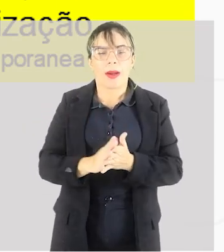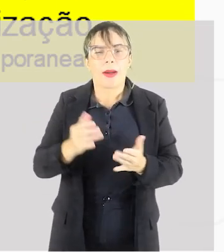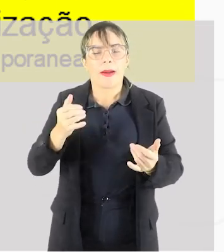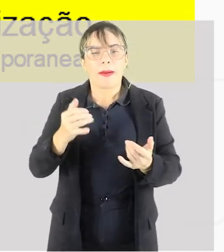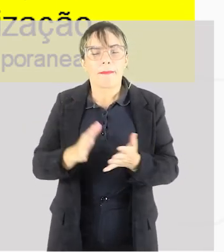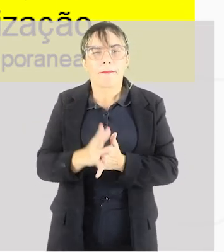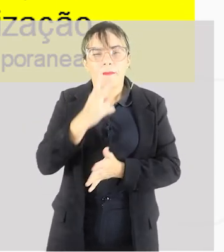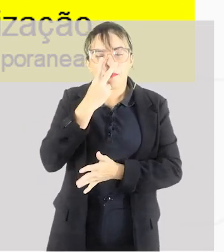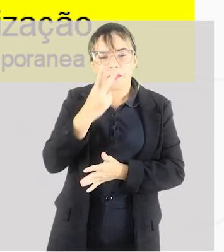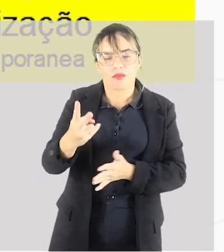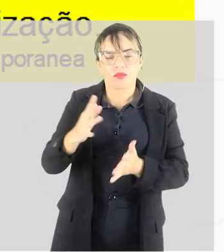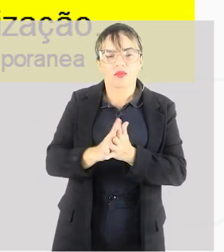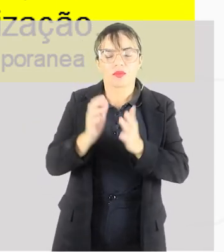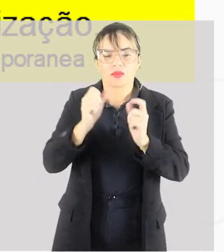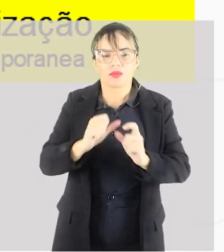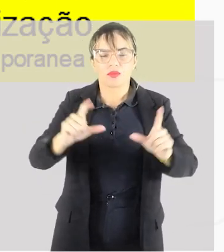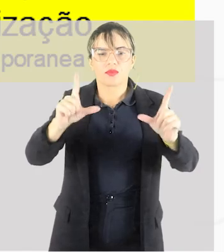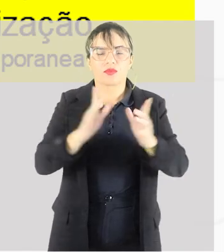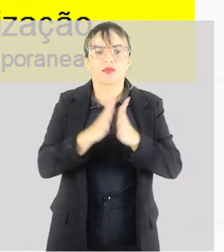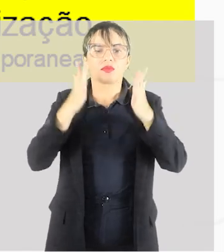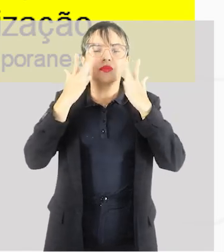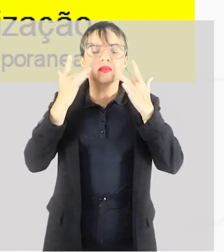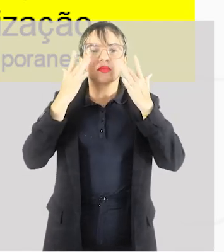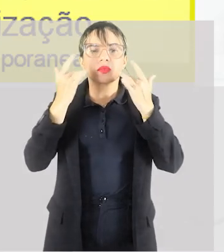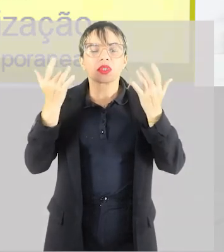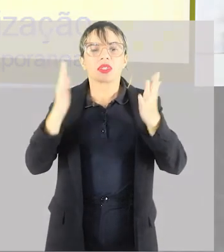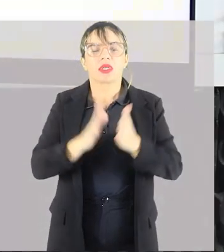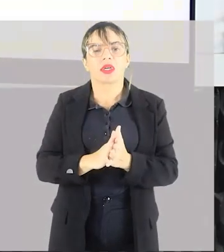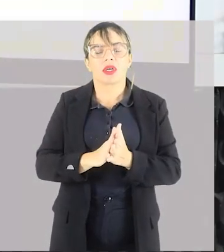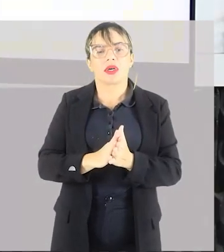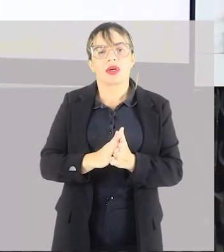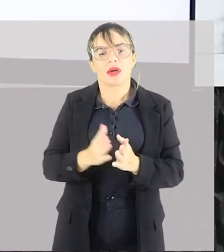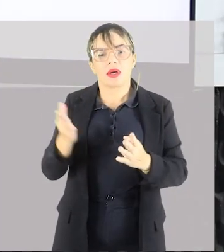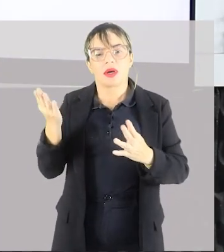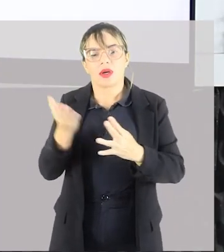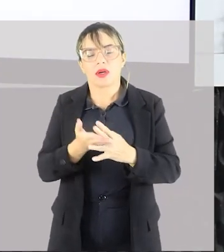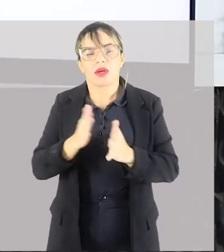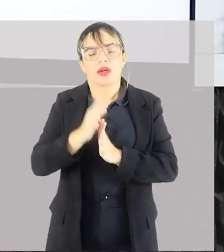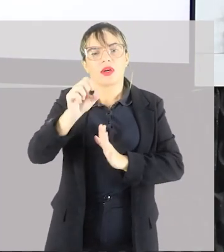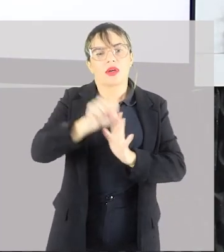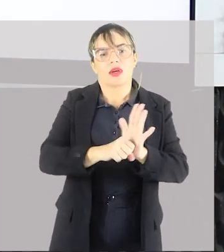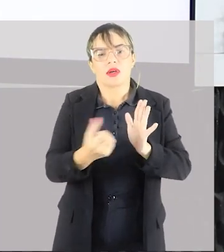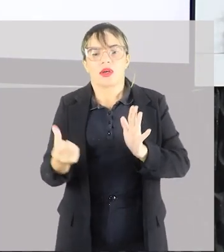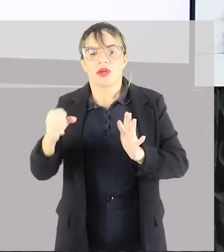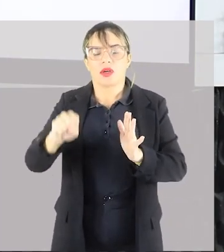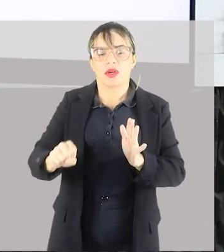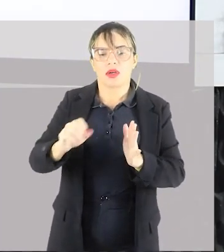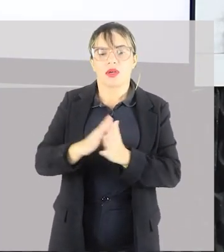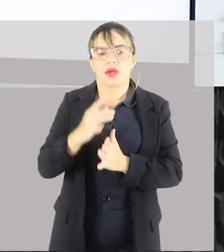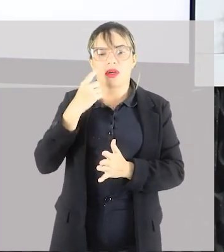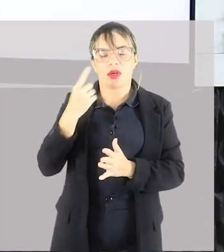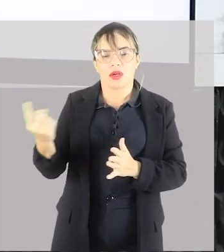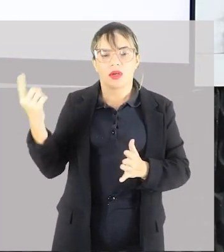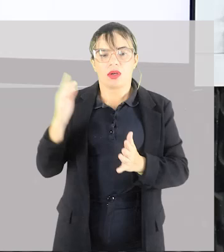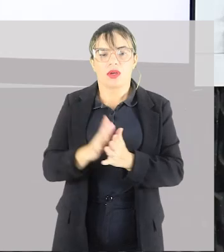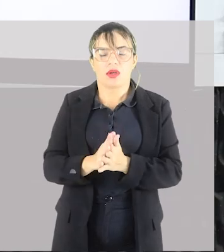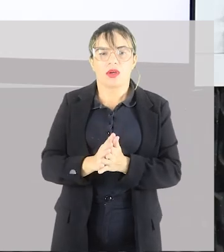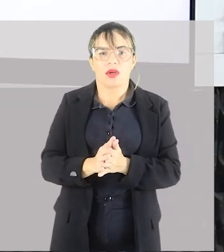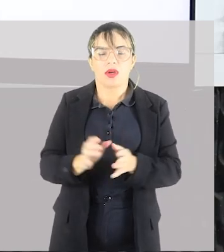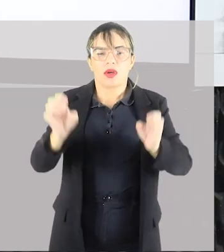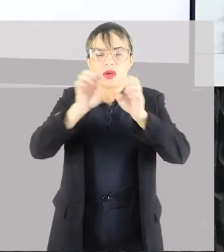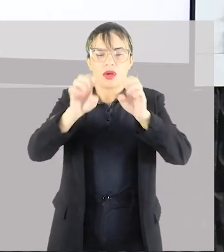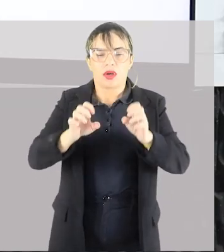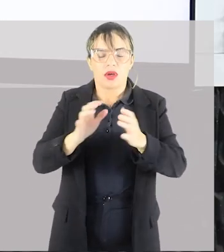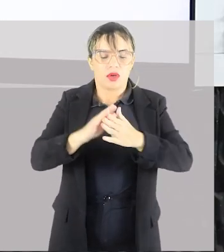parece uma obra feita por artistas barrocos do século XVIII. Você vai ver, tem pedaços de estruturas